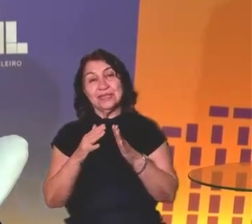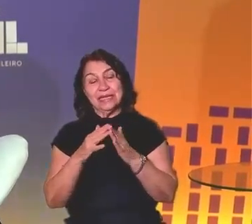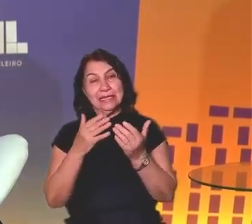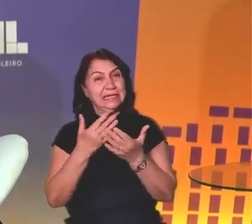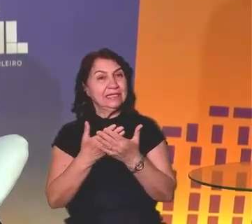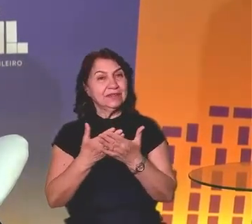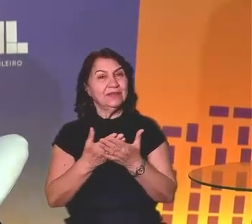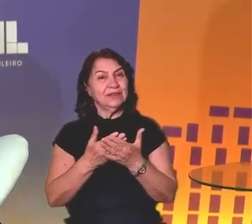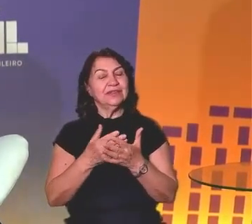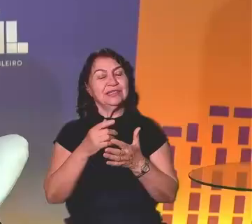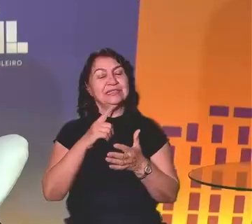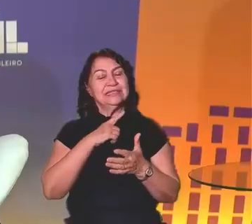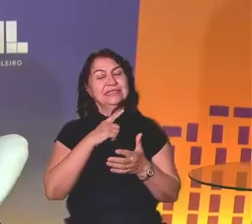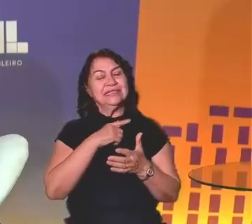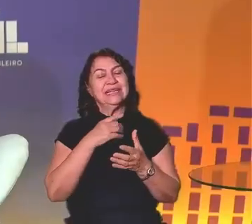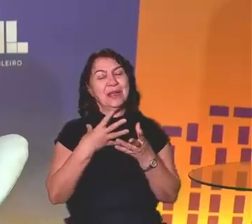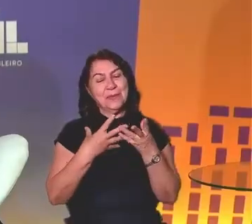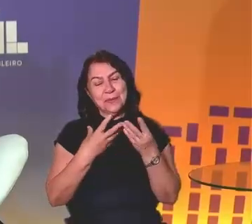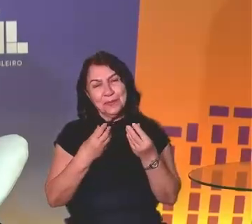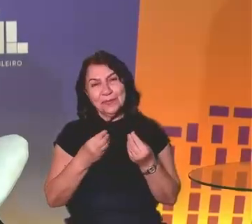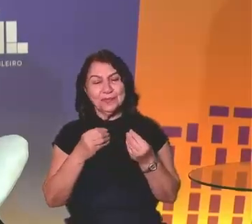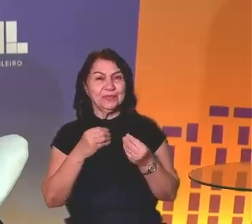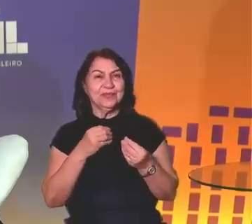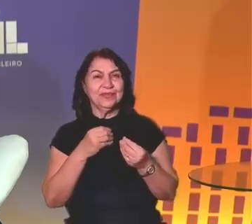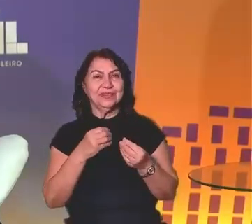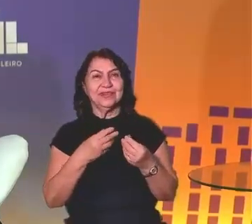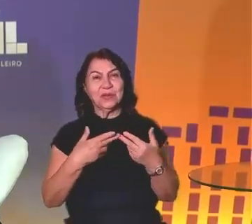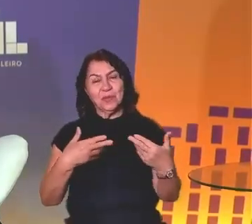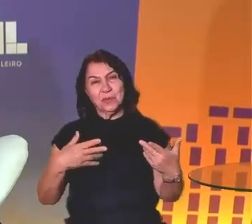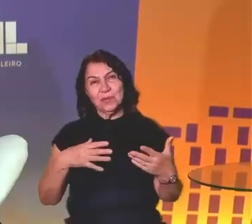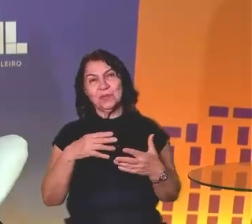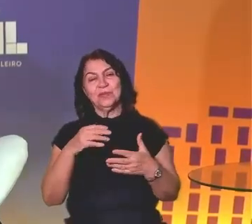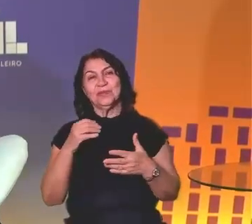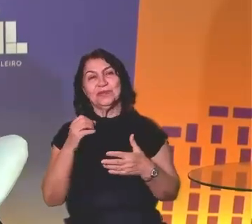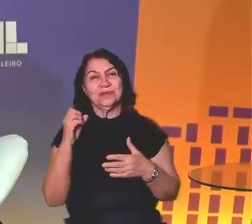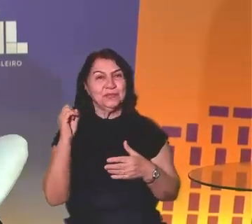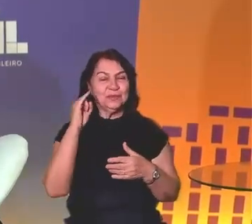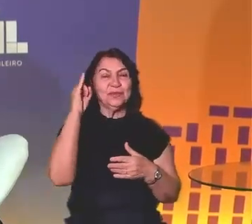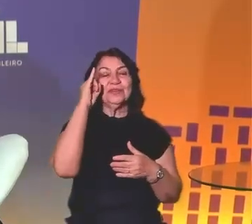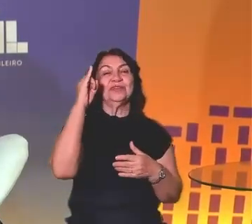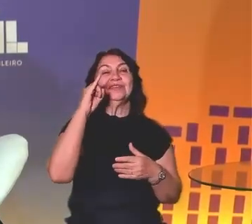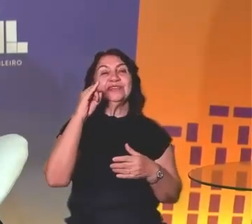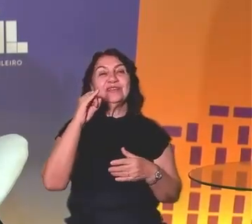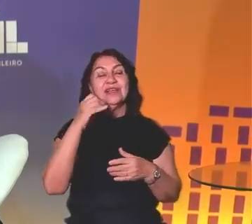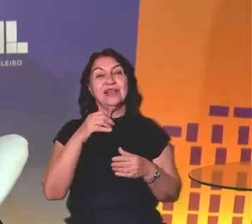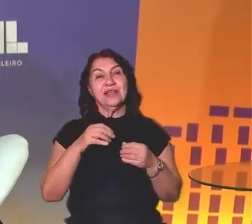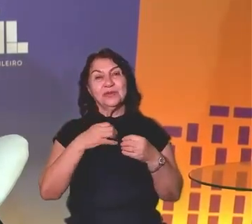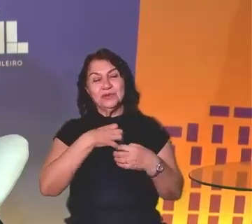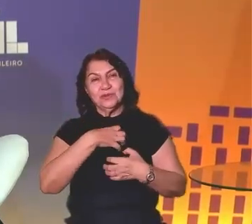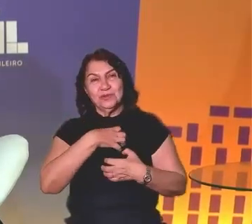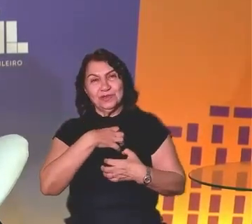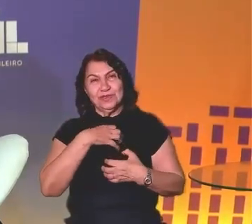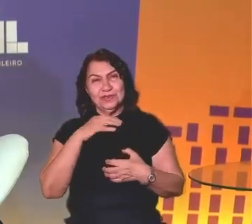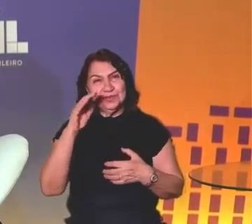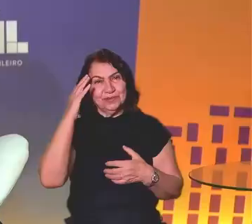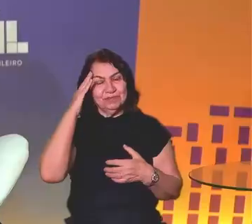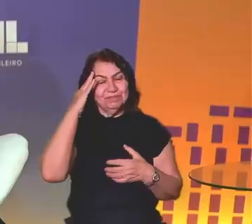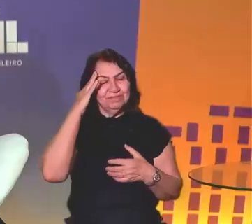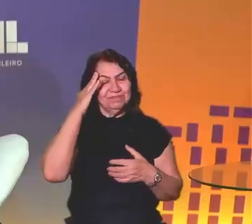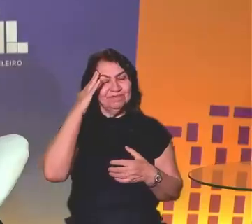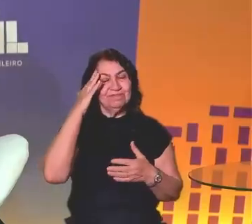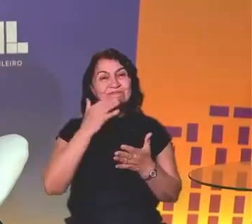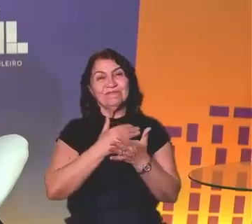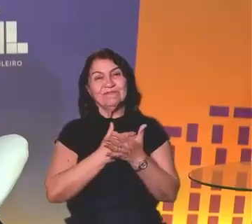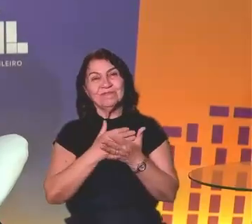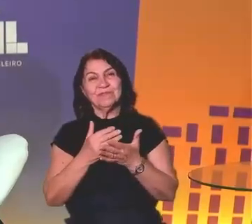falo com eles que existe muita coisa. E, às vezes, a forma como eu falo é a forma que eles entendem. E eu parto do princípio que, para eu ser